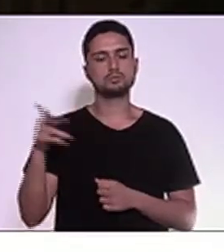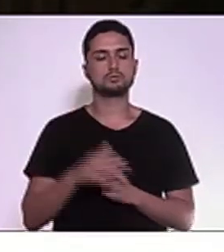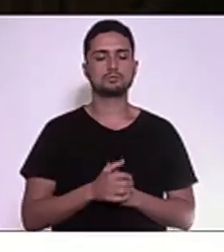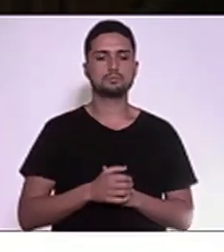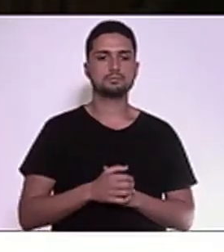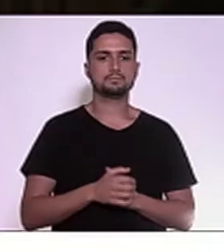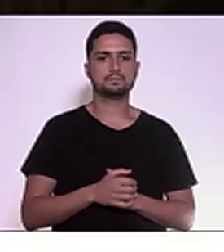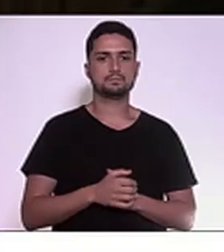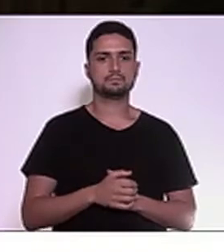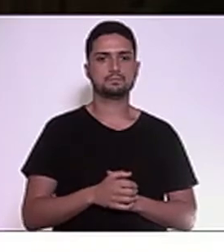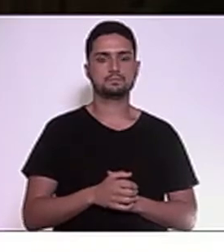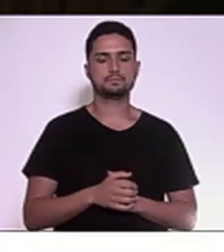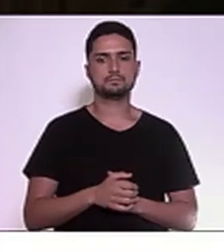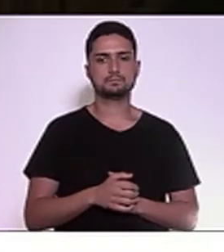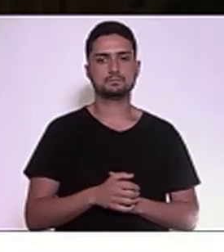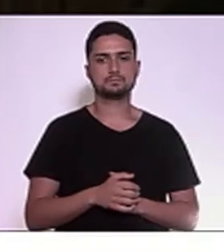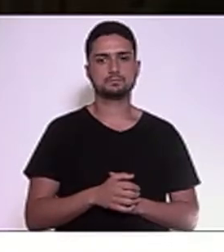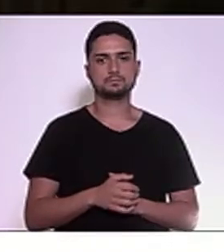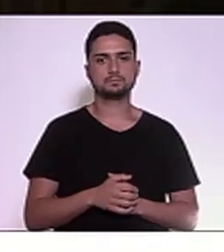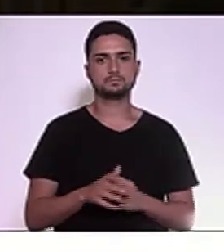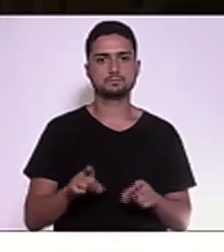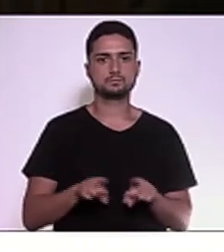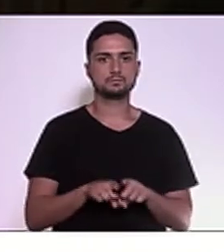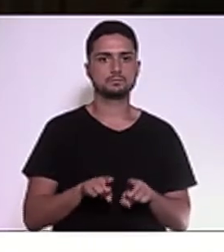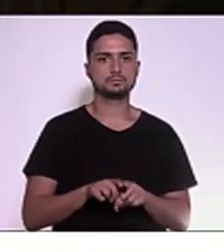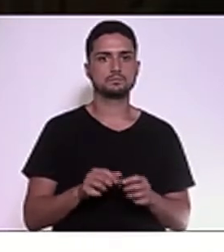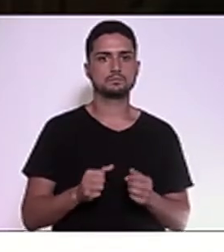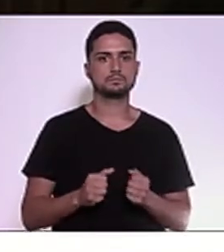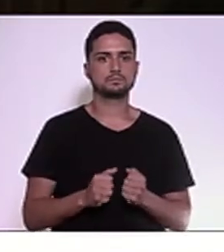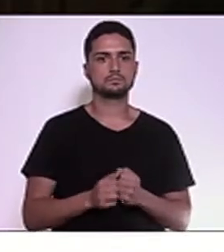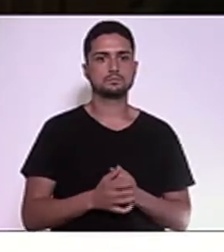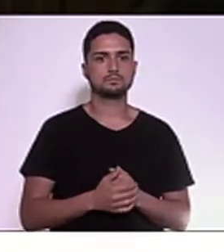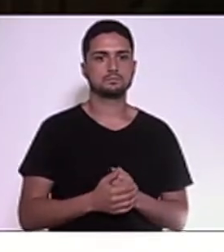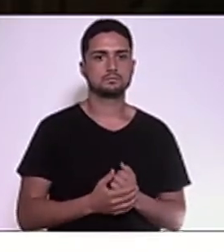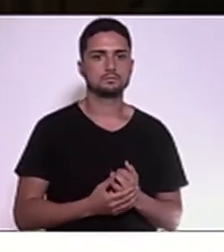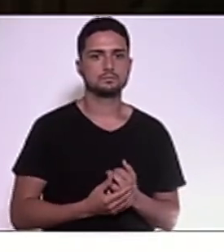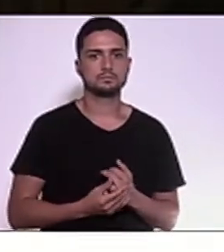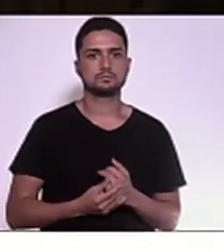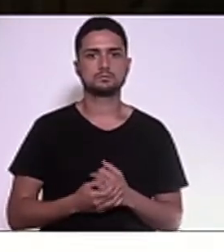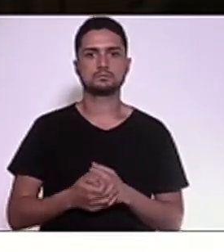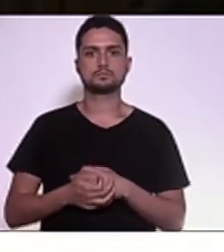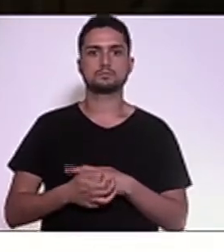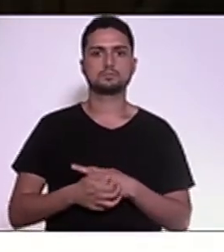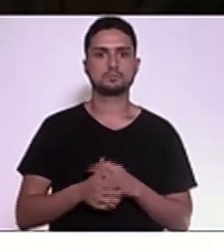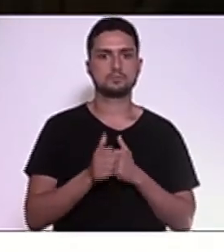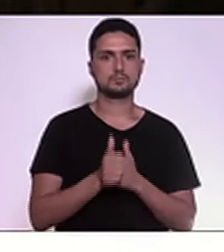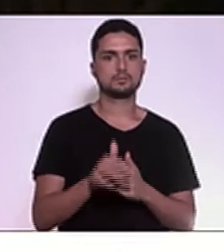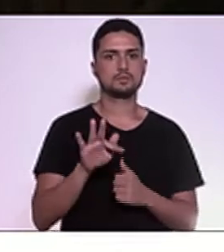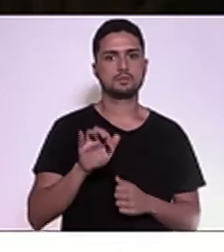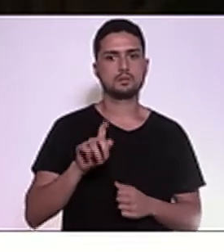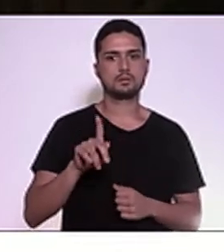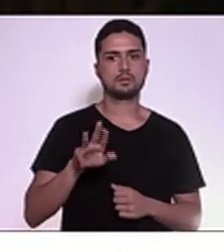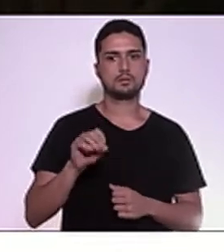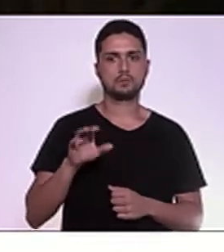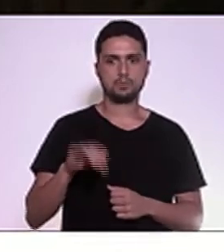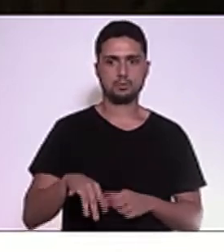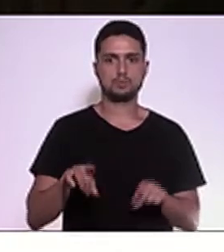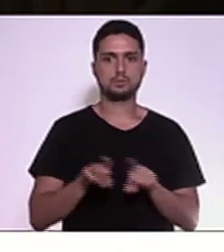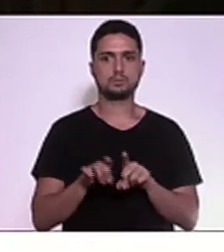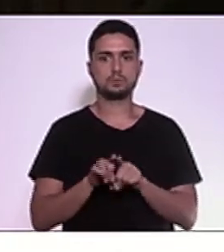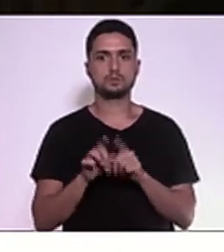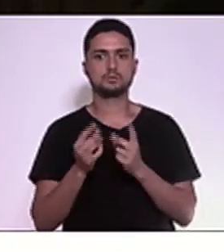aprouver. Mas não é assim. Além disso, também compõe o FEPROCON recursos oriundos da